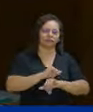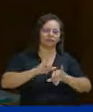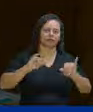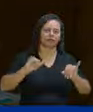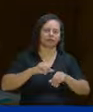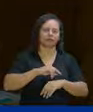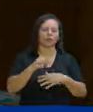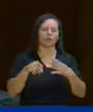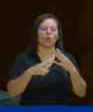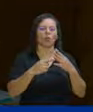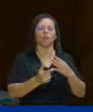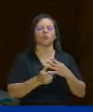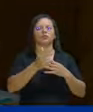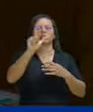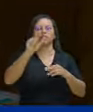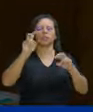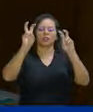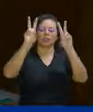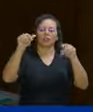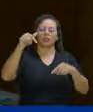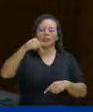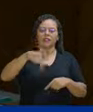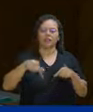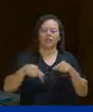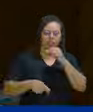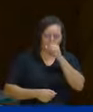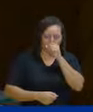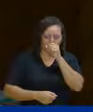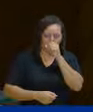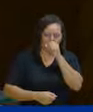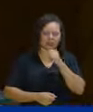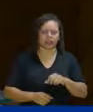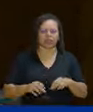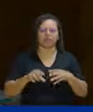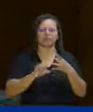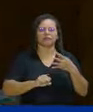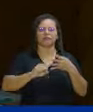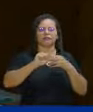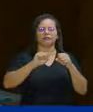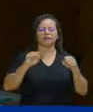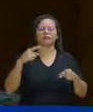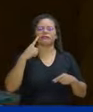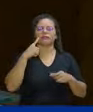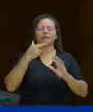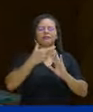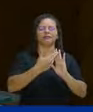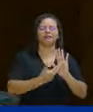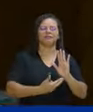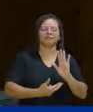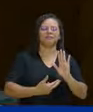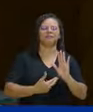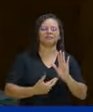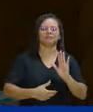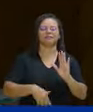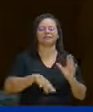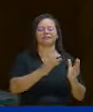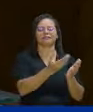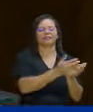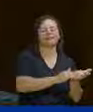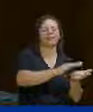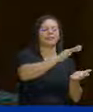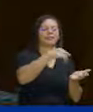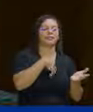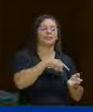uma. Abro aspas. Esta Corte tem considerado exigível a apresentação de relatórios dos processos em que